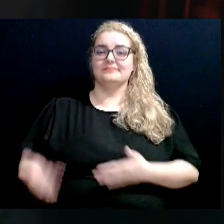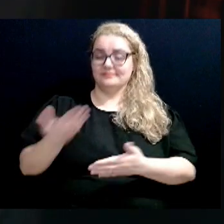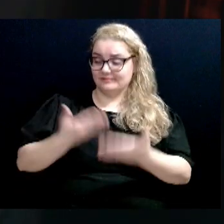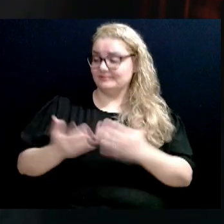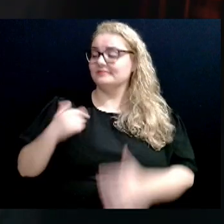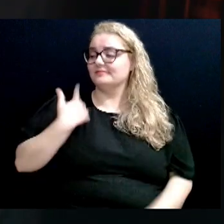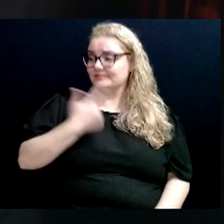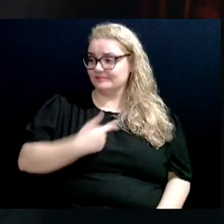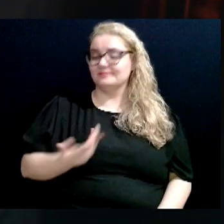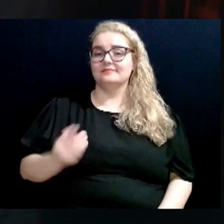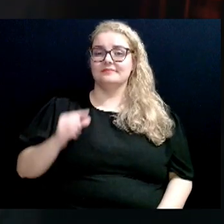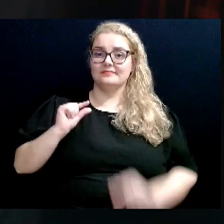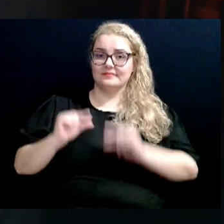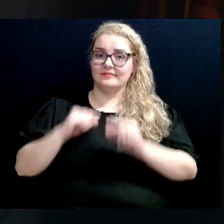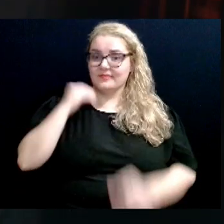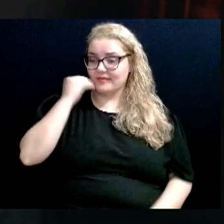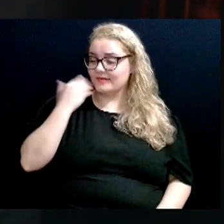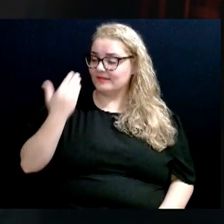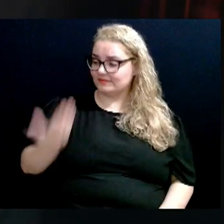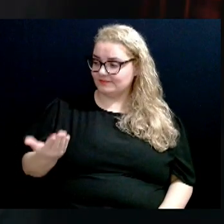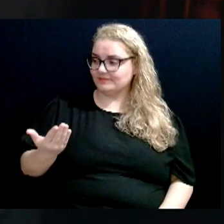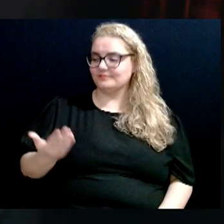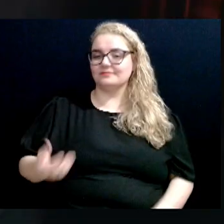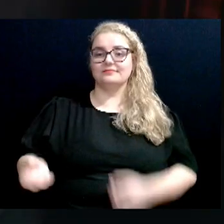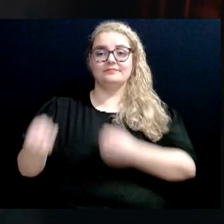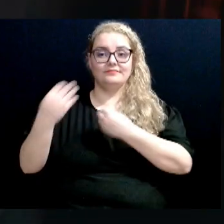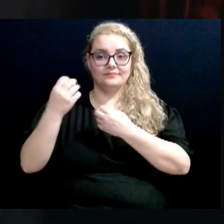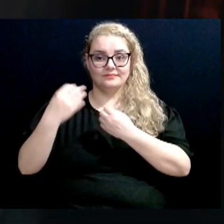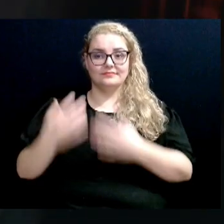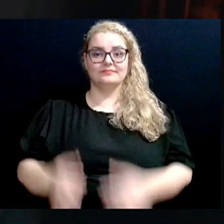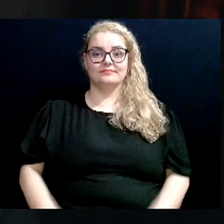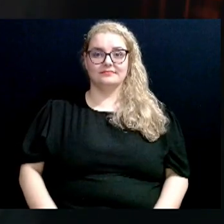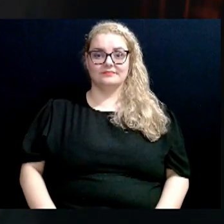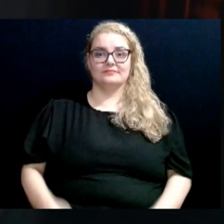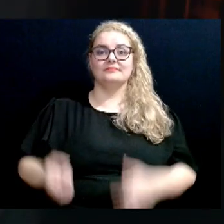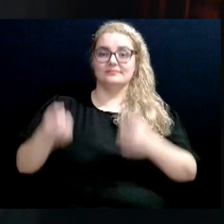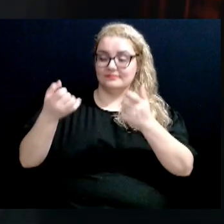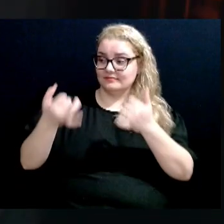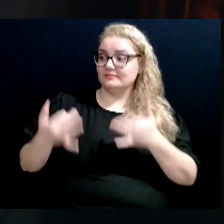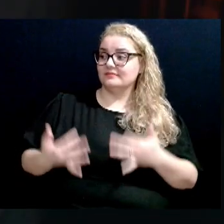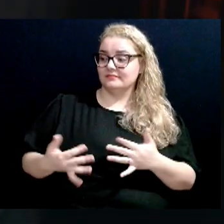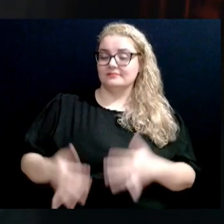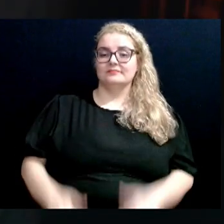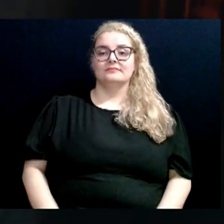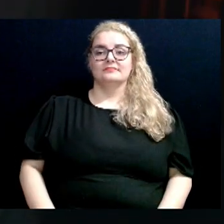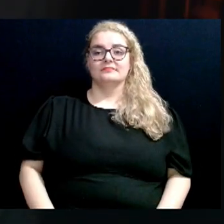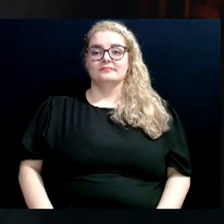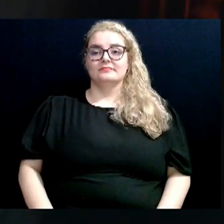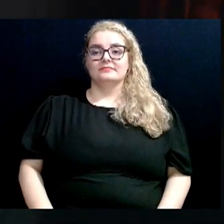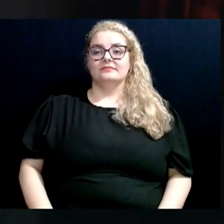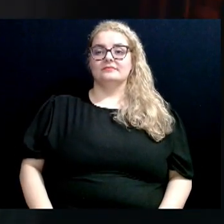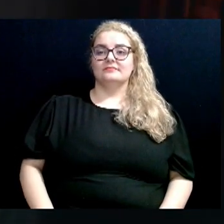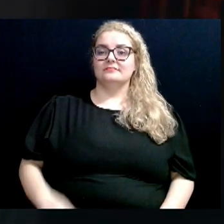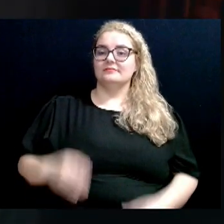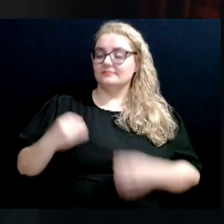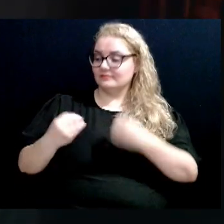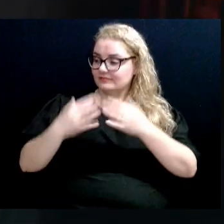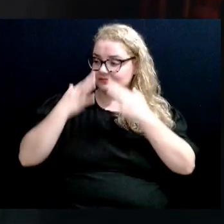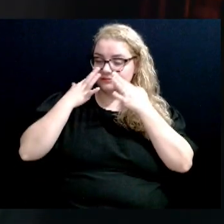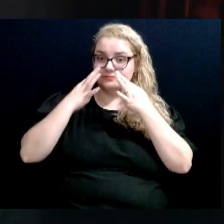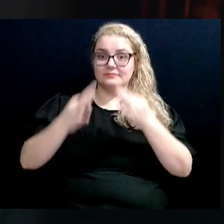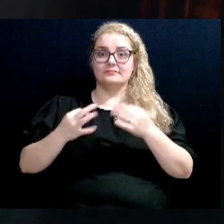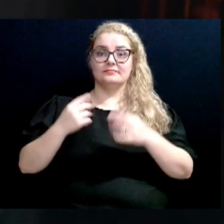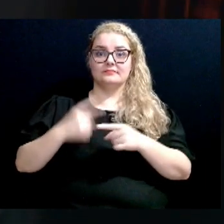sua experiência, nos ensinar e nos orientar como que a gente deve se atentar, né? Porque está tão em alta, está tão